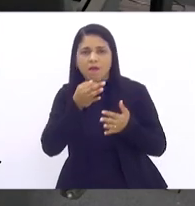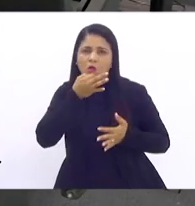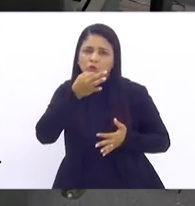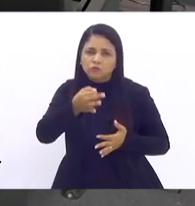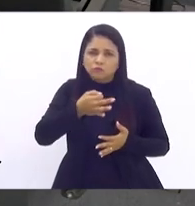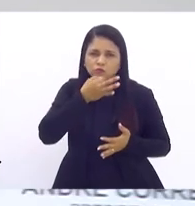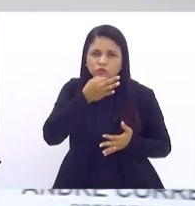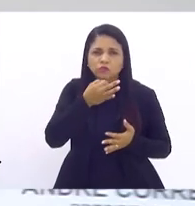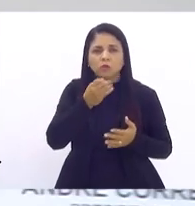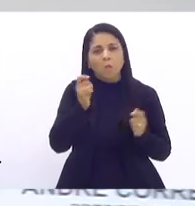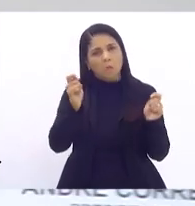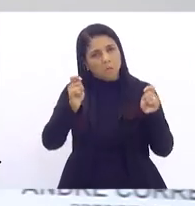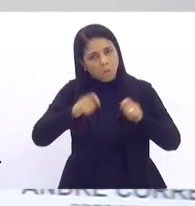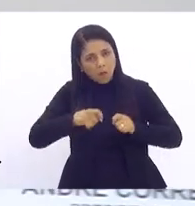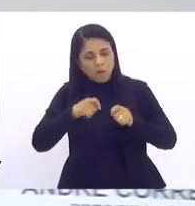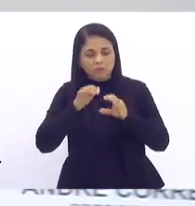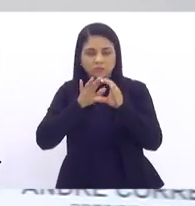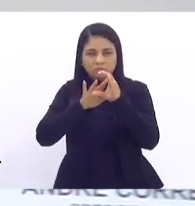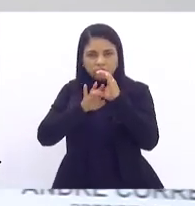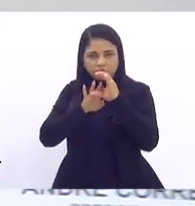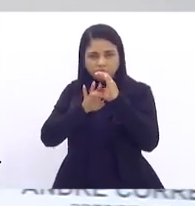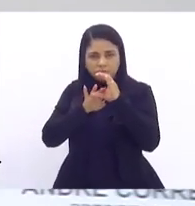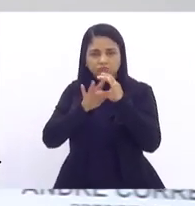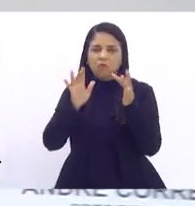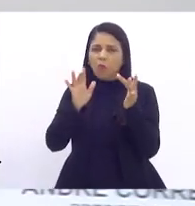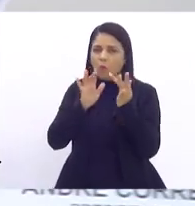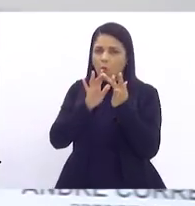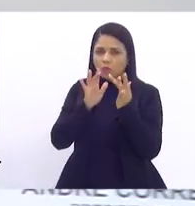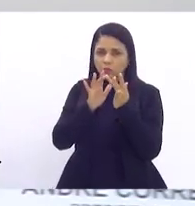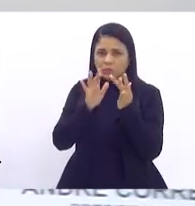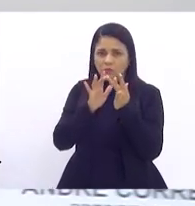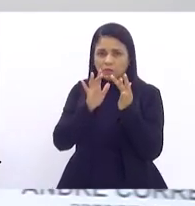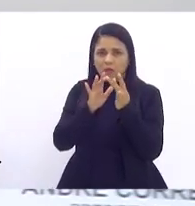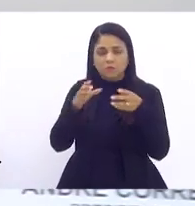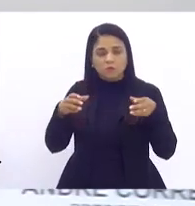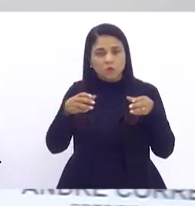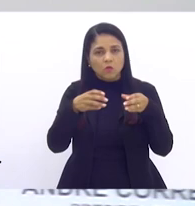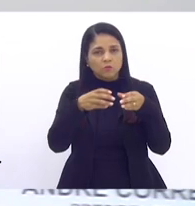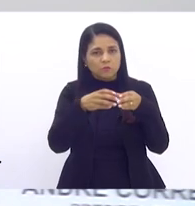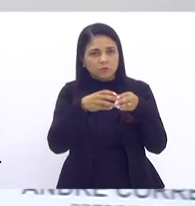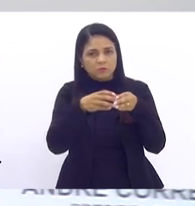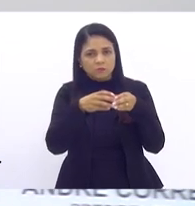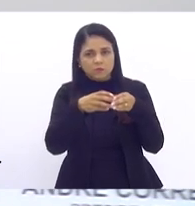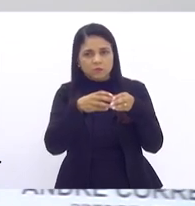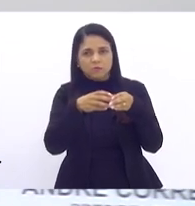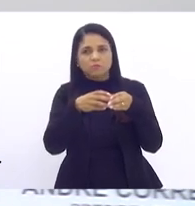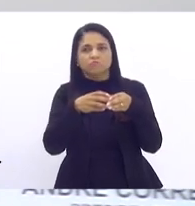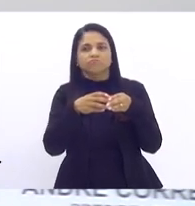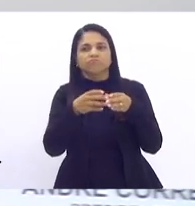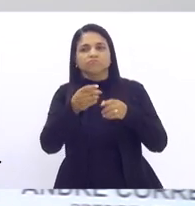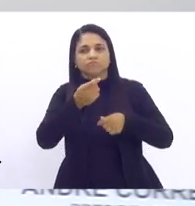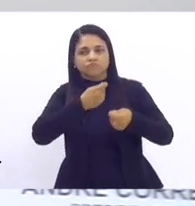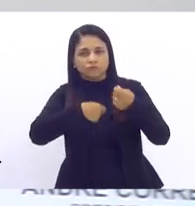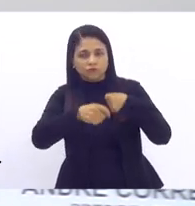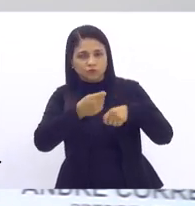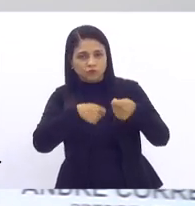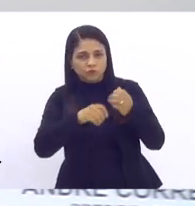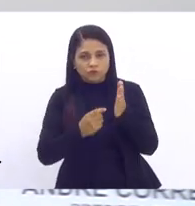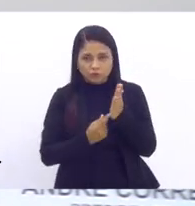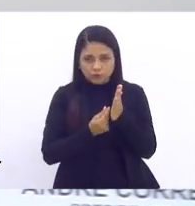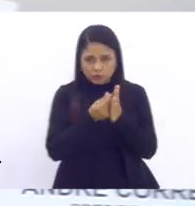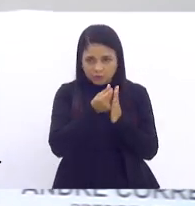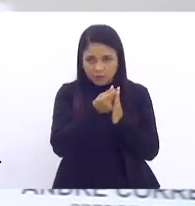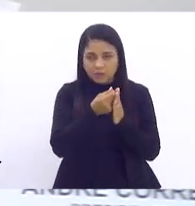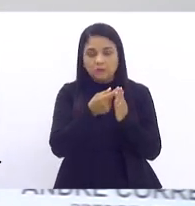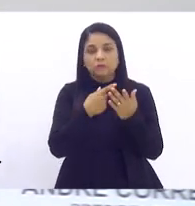inclusive no próprio QR Code você pode entrar em contato conosco na comissão mista de orçamento para dar sugestões e